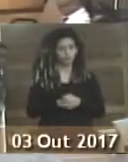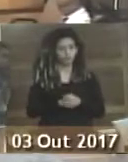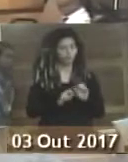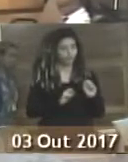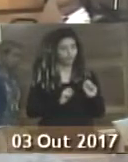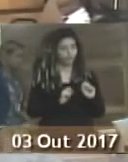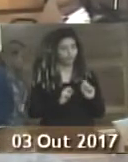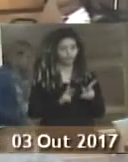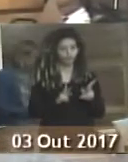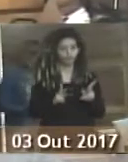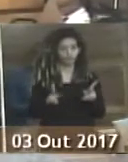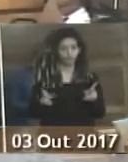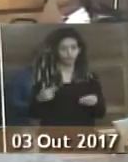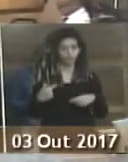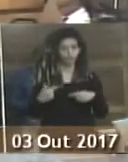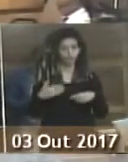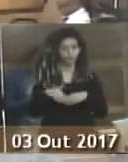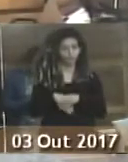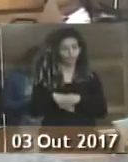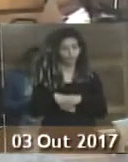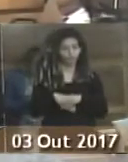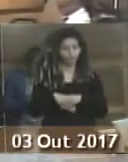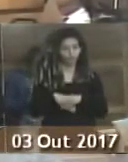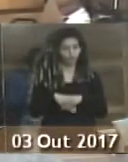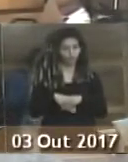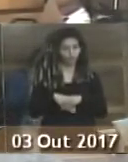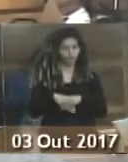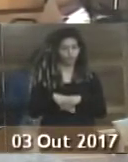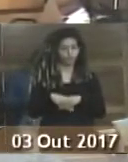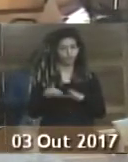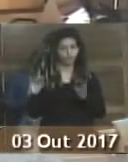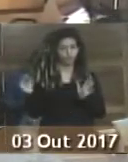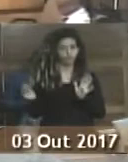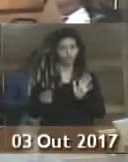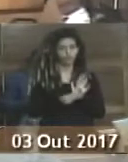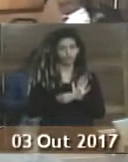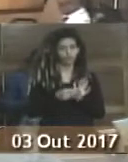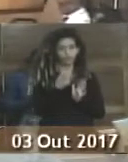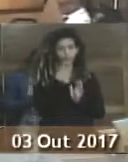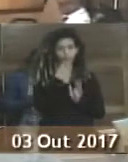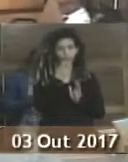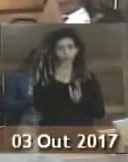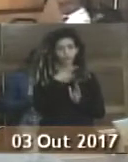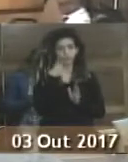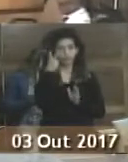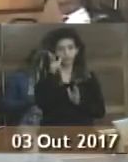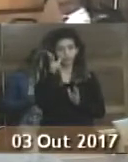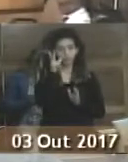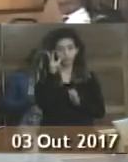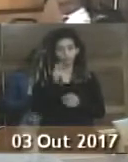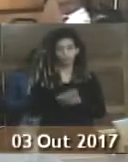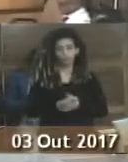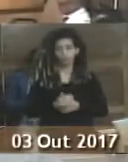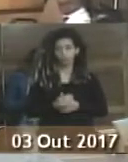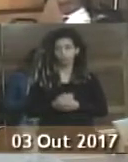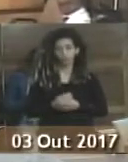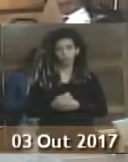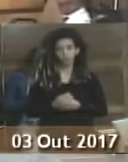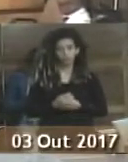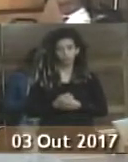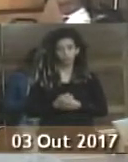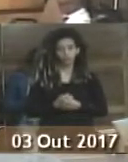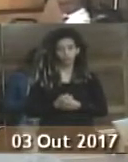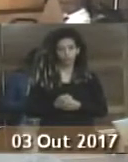Suprimir. Vou colocar em votação a emenda verbal da vereadora Luciana